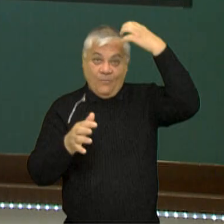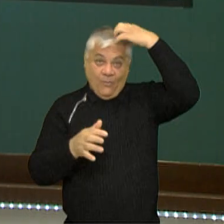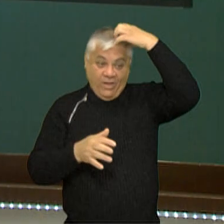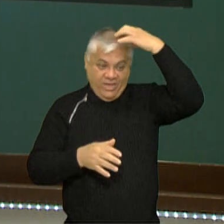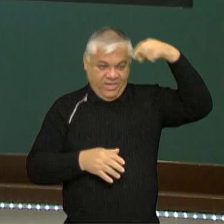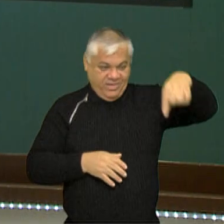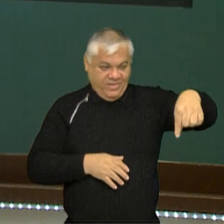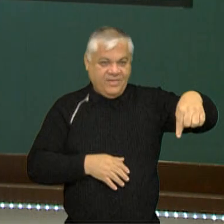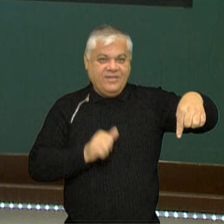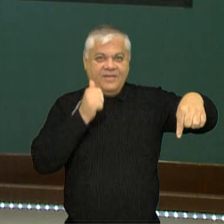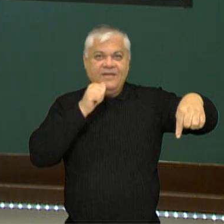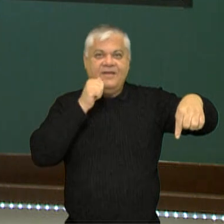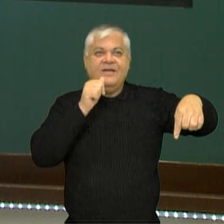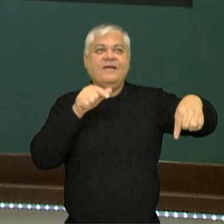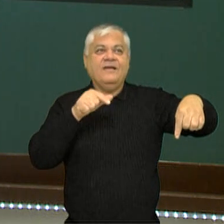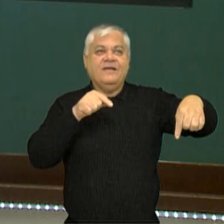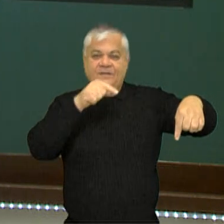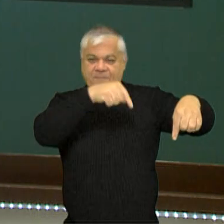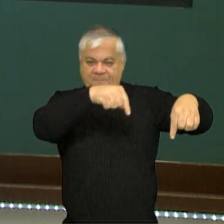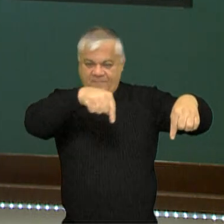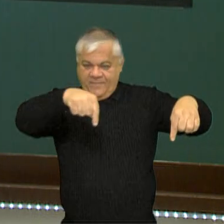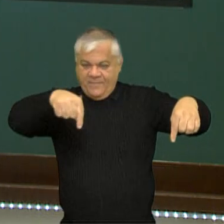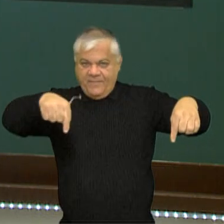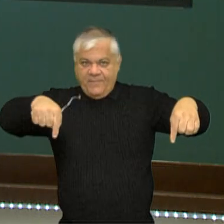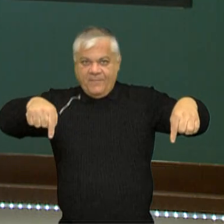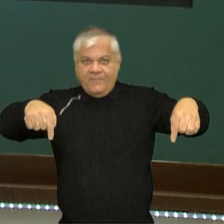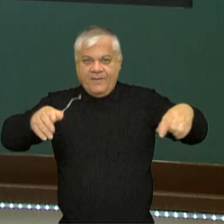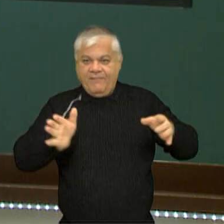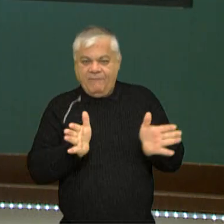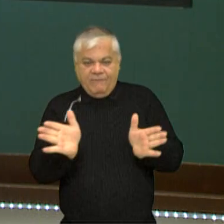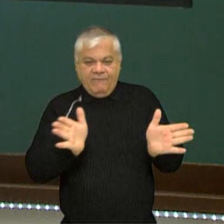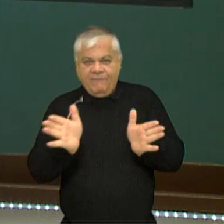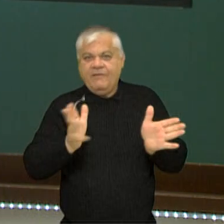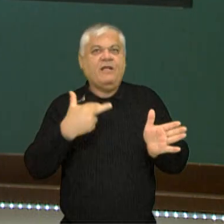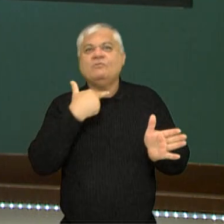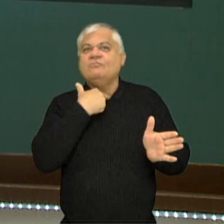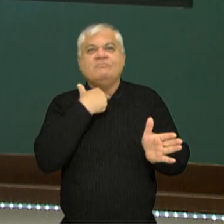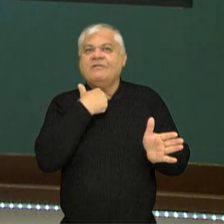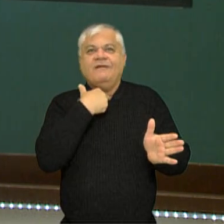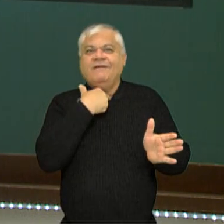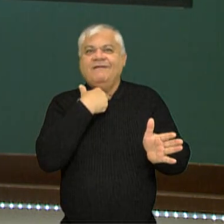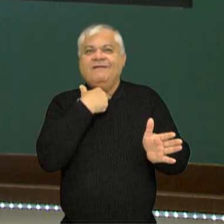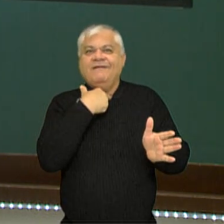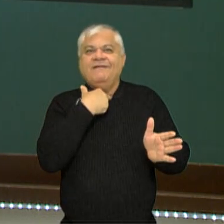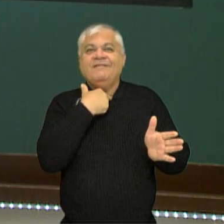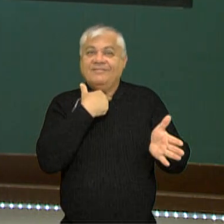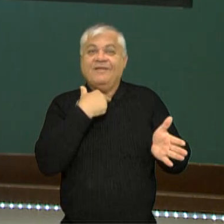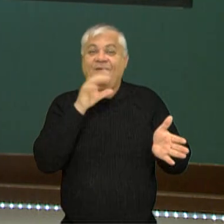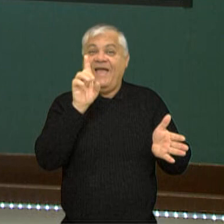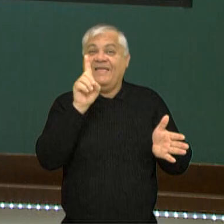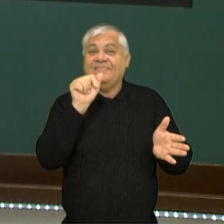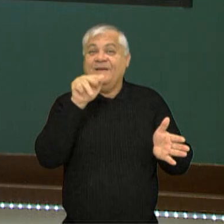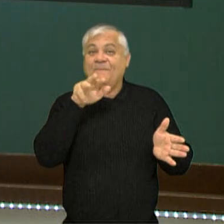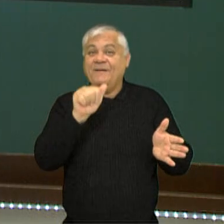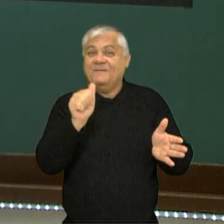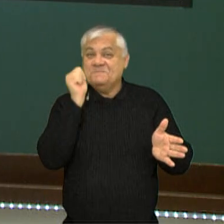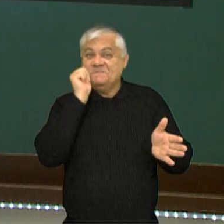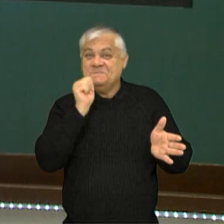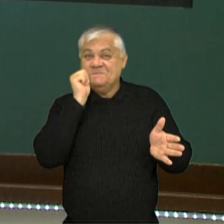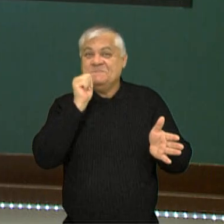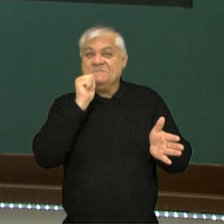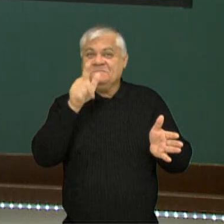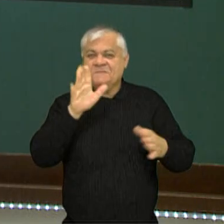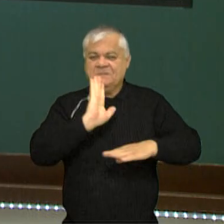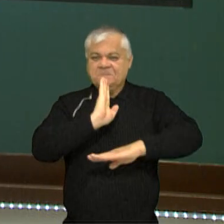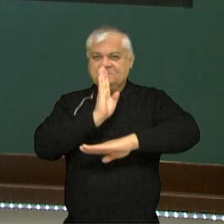ela ataca também as outras casas para onde o rei poderia fugir, certo? Então o rei não tem para onde